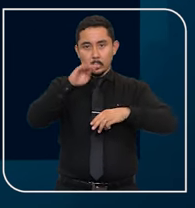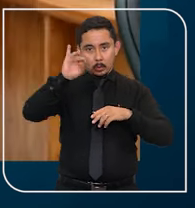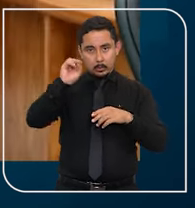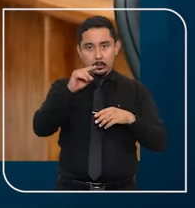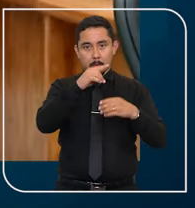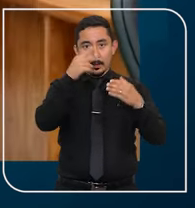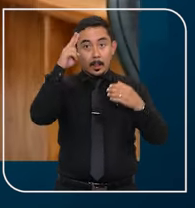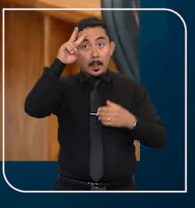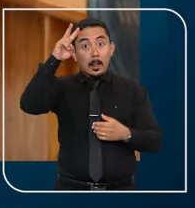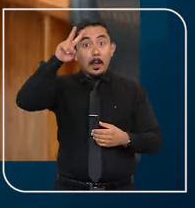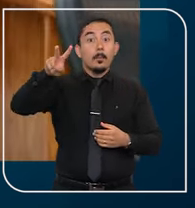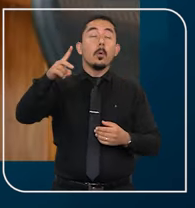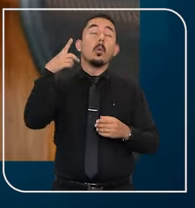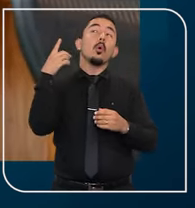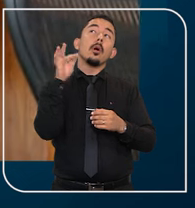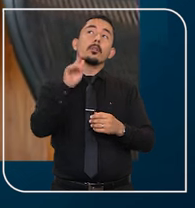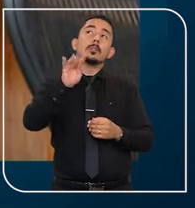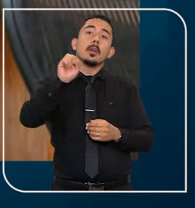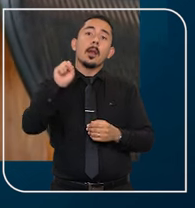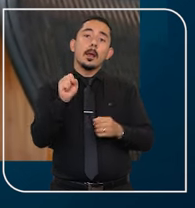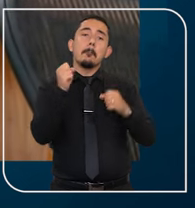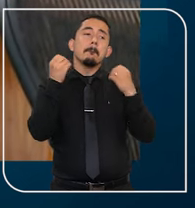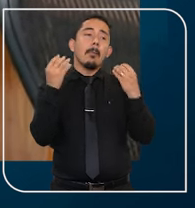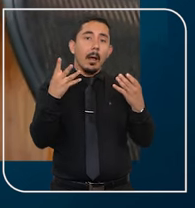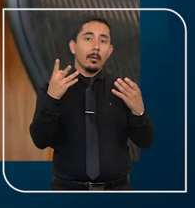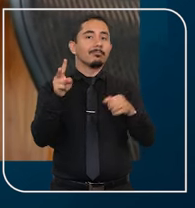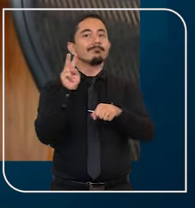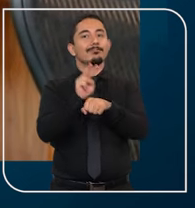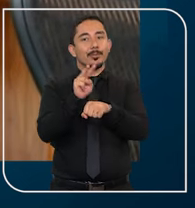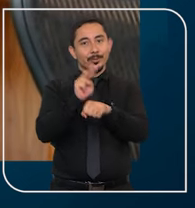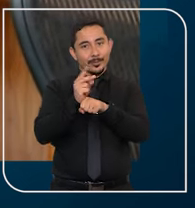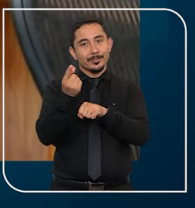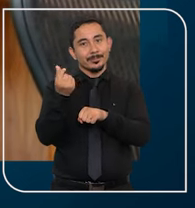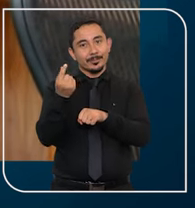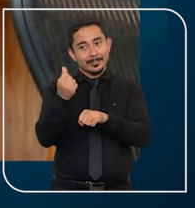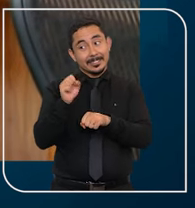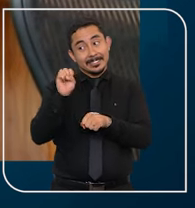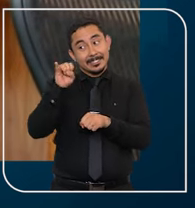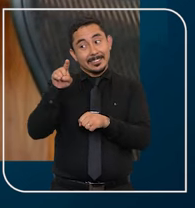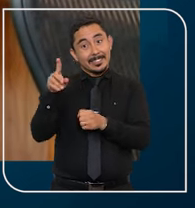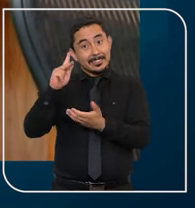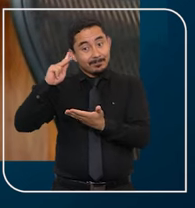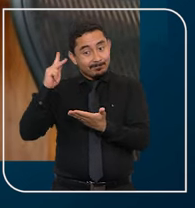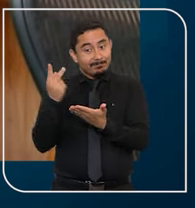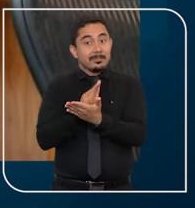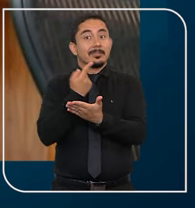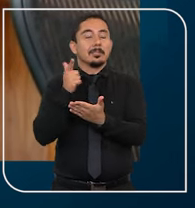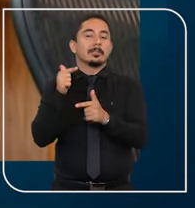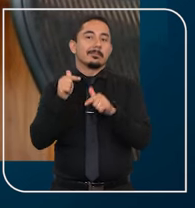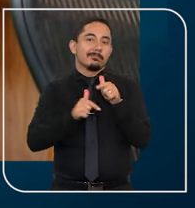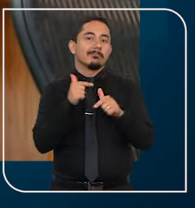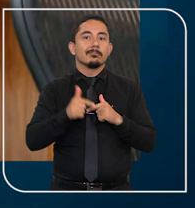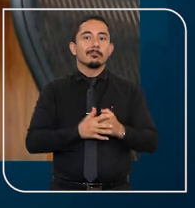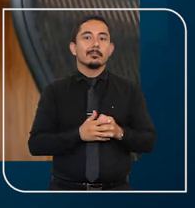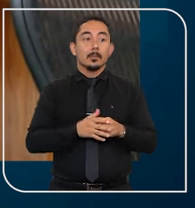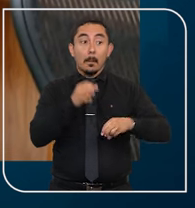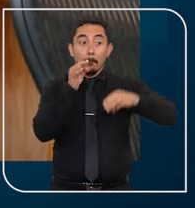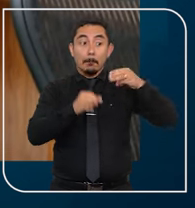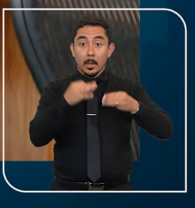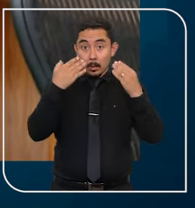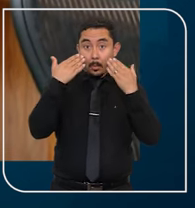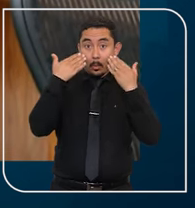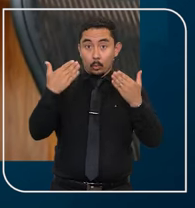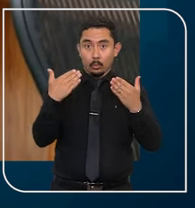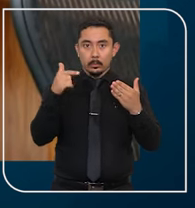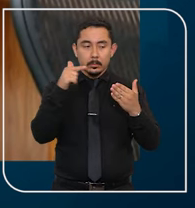Ferreira lembrou do objetivo do FGTS em oferecer segurança financeira em momentos críticos ao trabalhador o